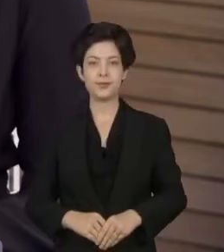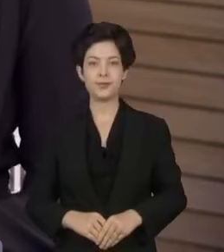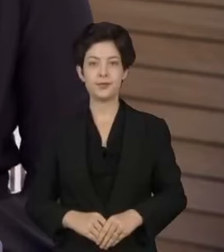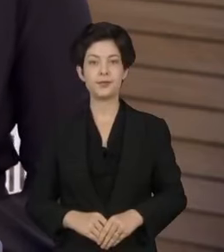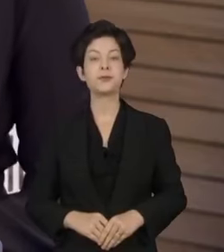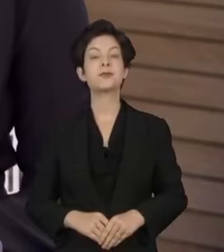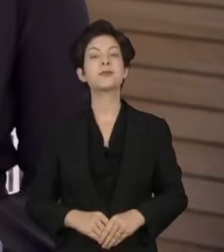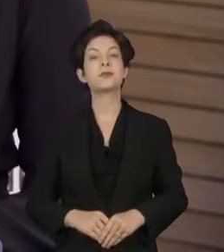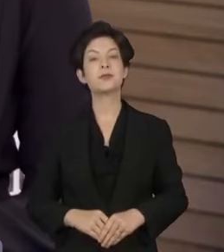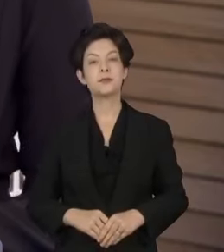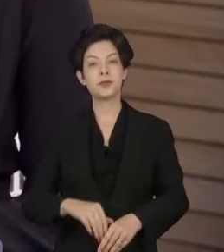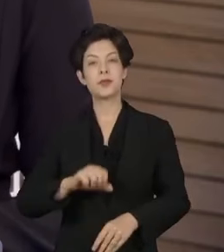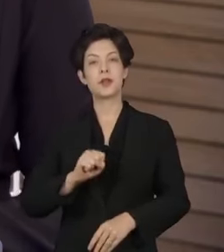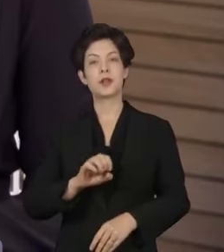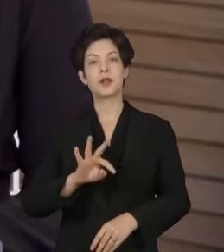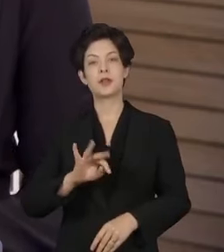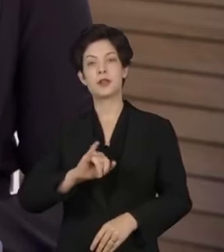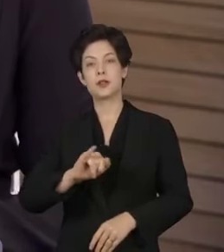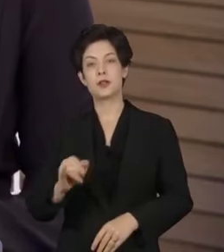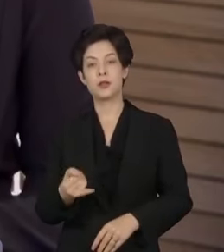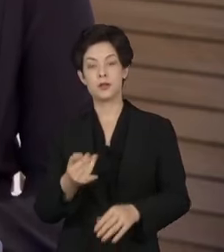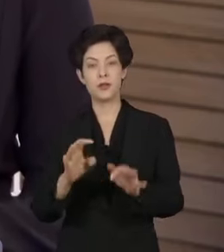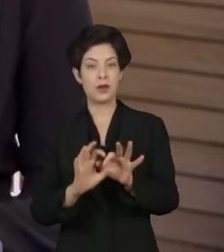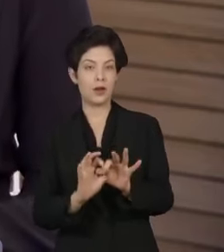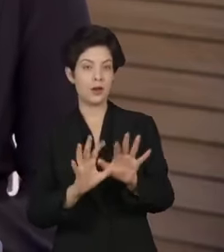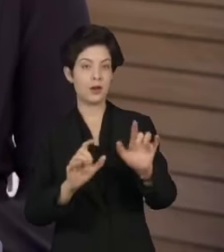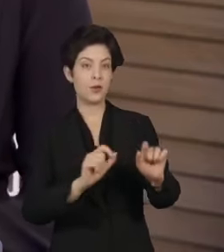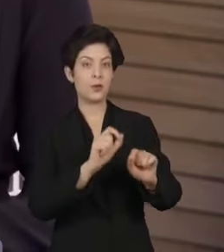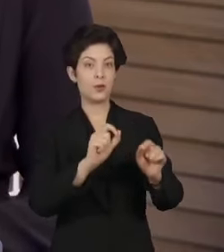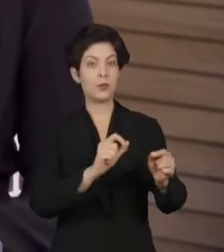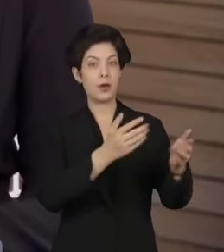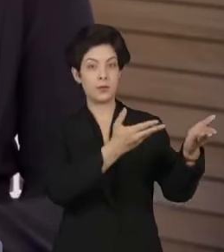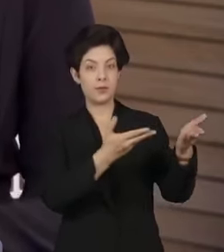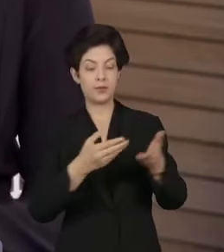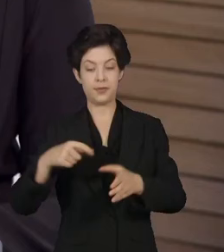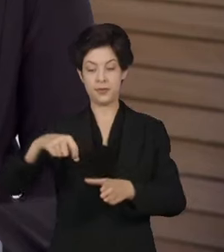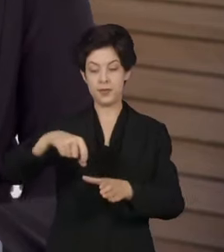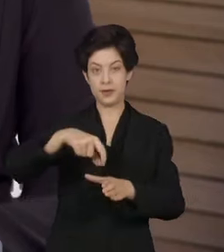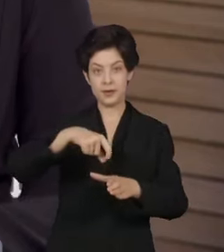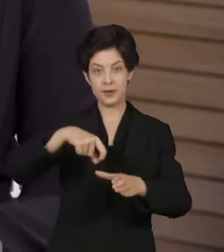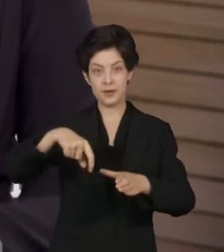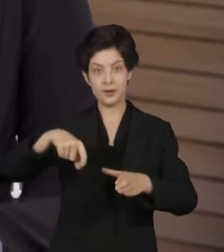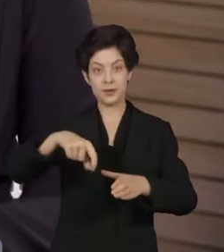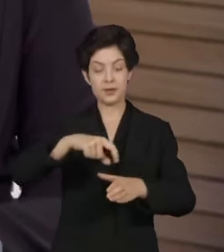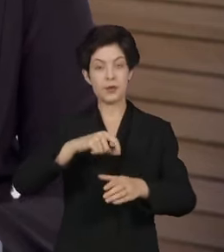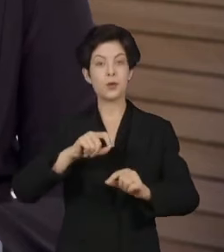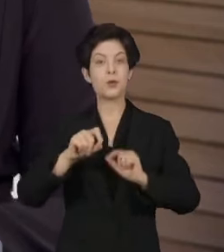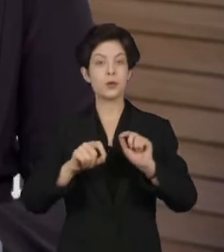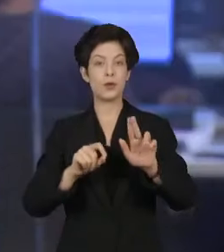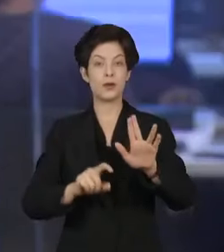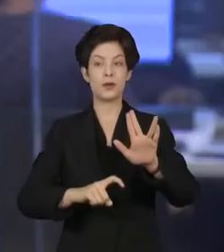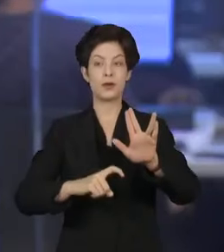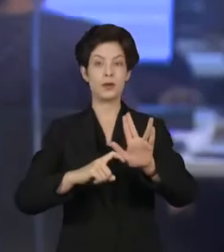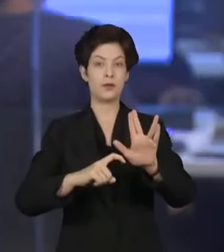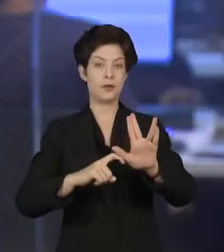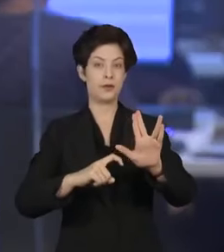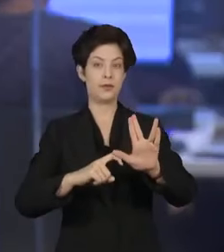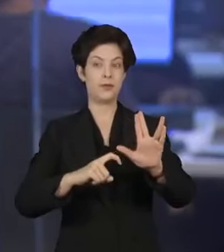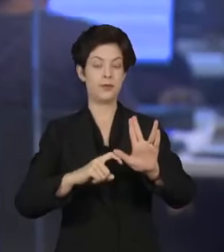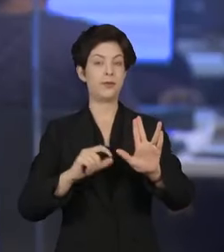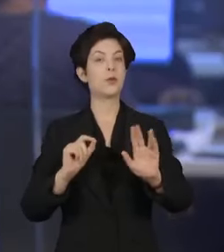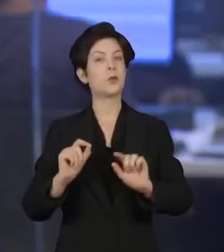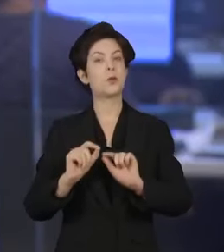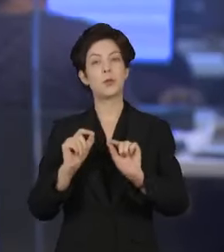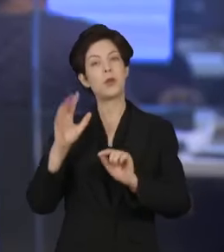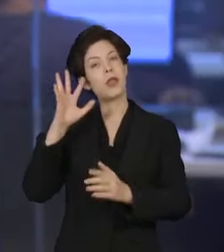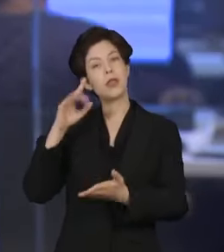o Superior Tribunal de Justiça autorizou a importação de sementes para cultivar a cannabis medicinal a decisão